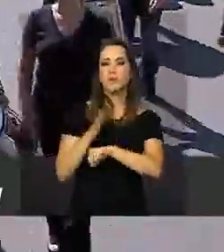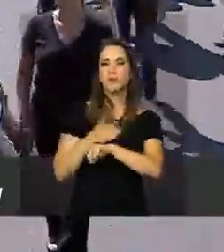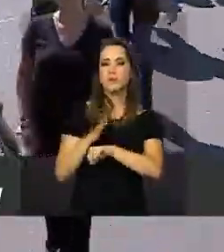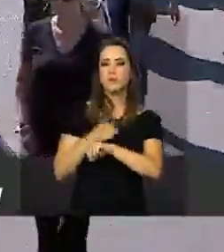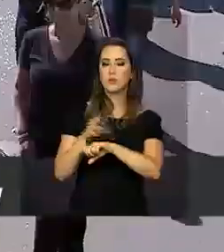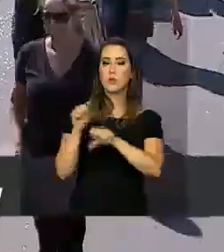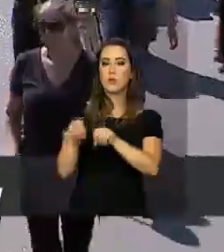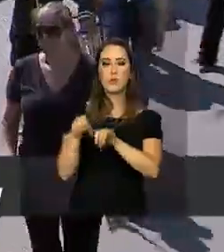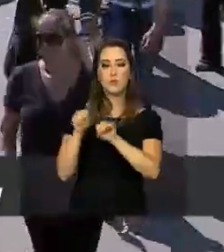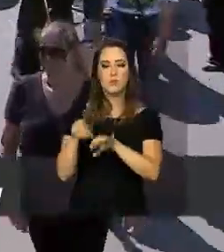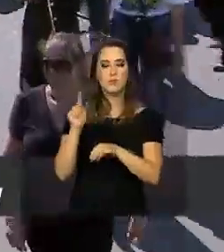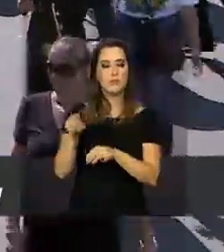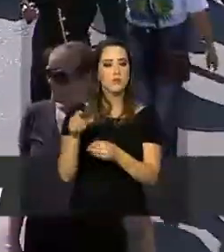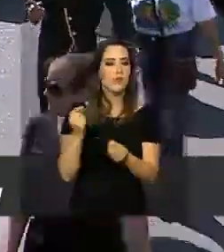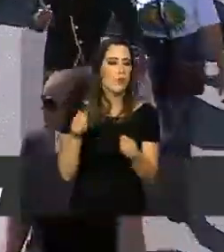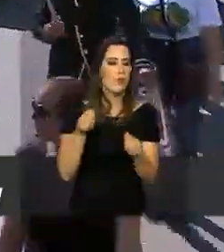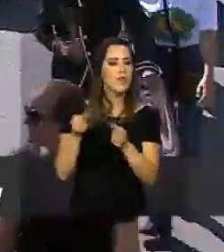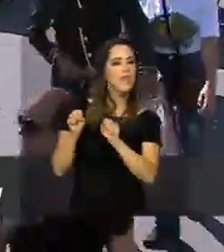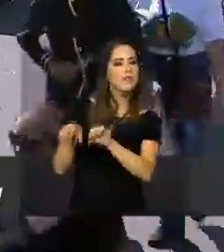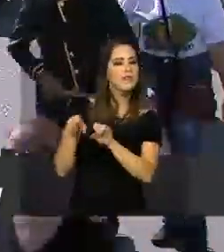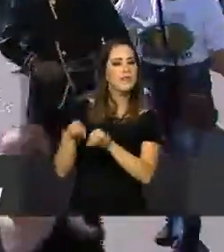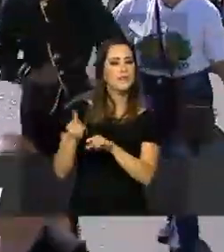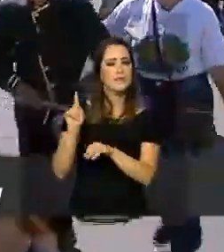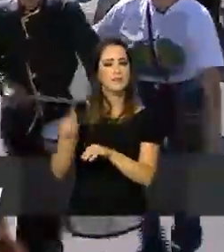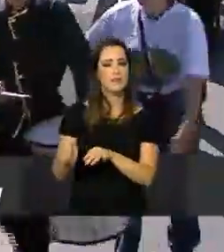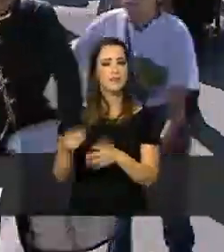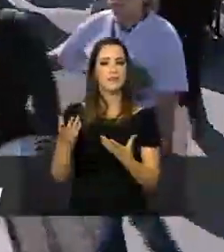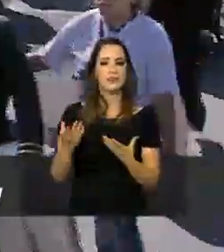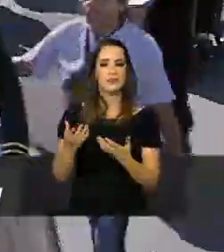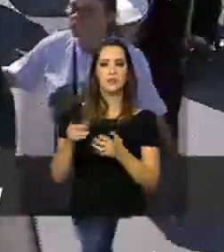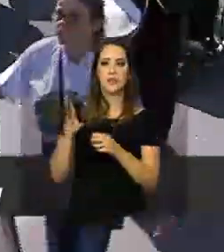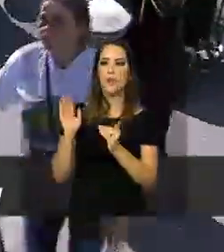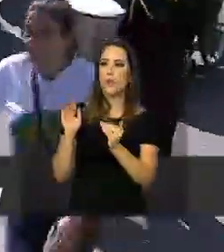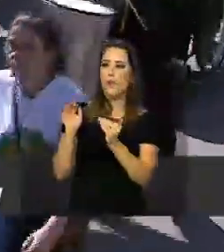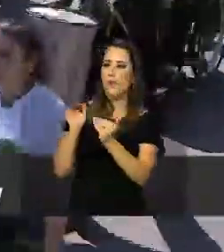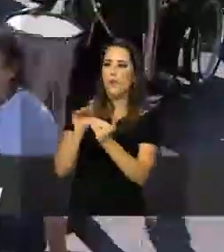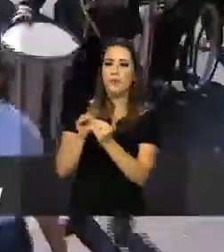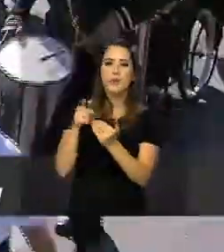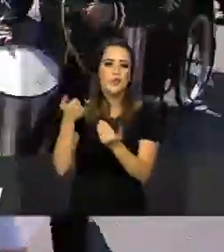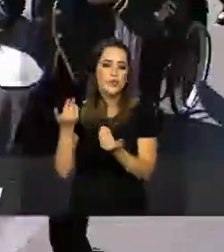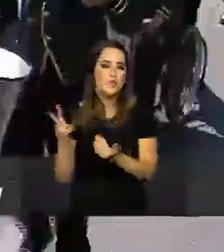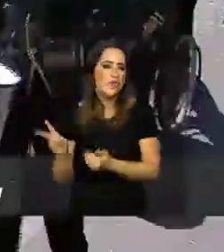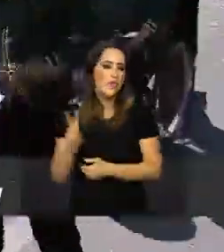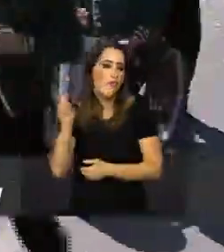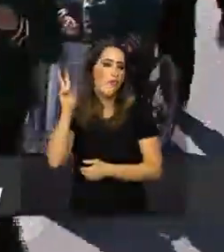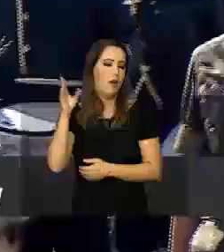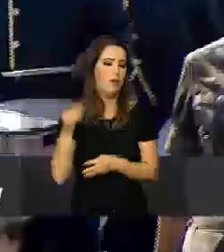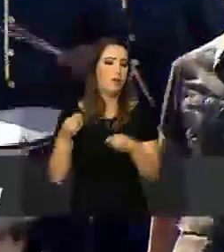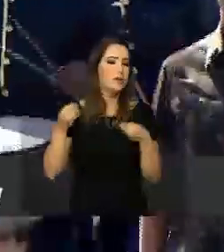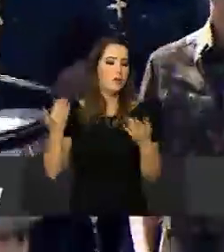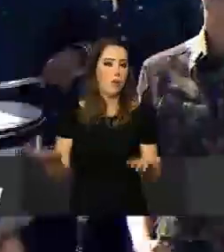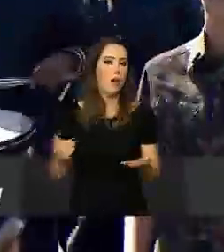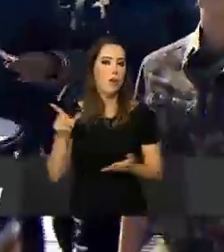na orientação? O que é passado em termos de método e de valores para essa criançada